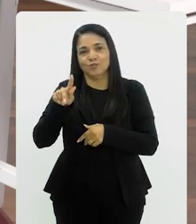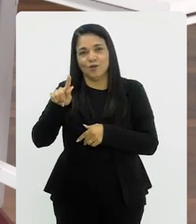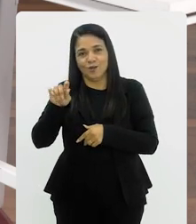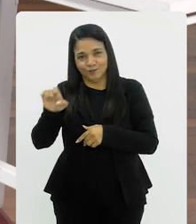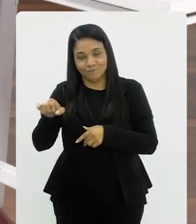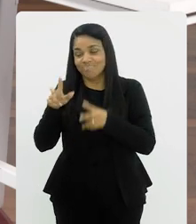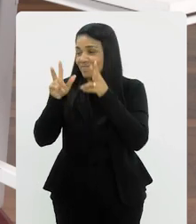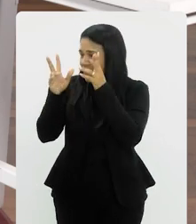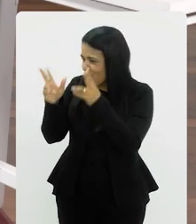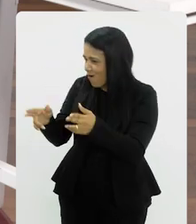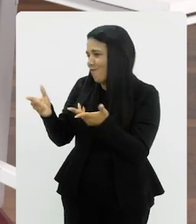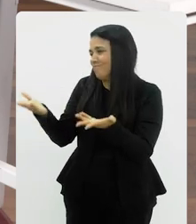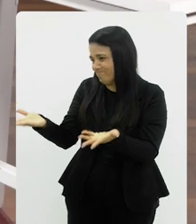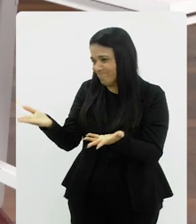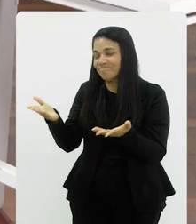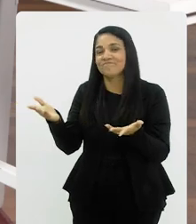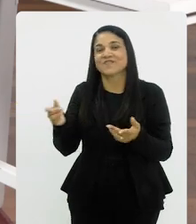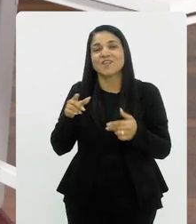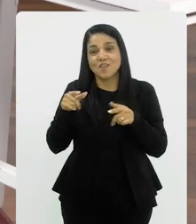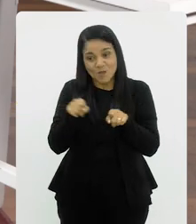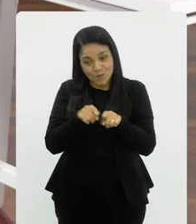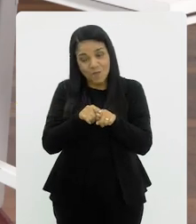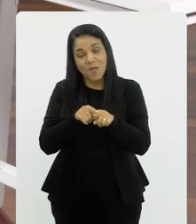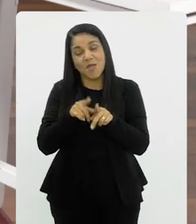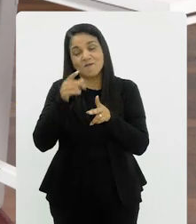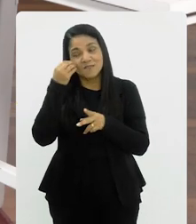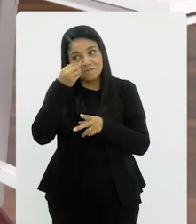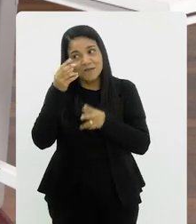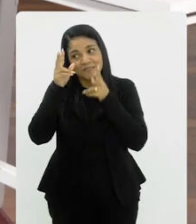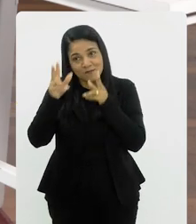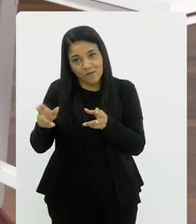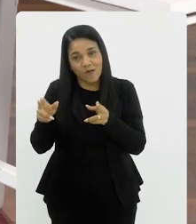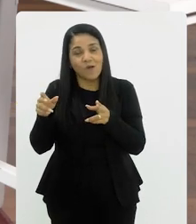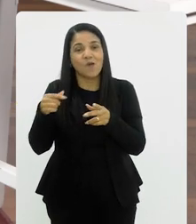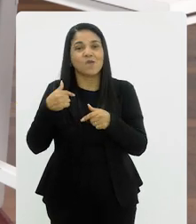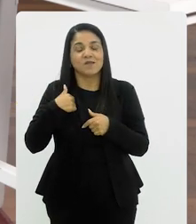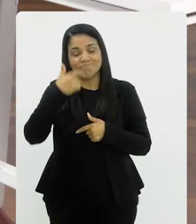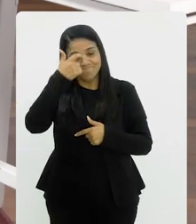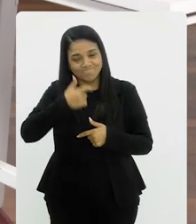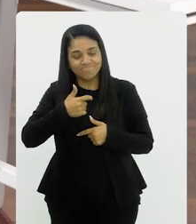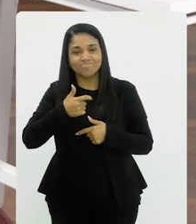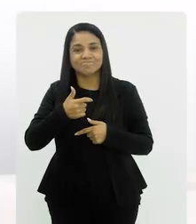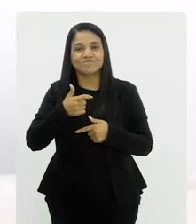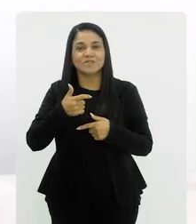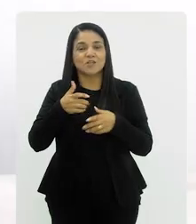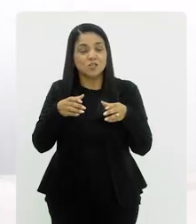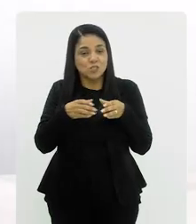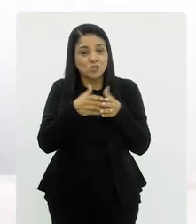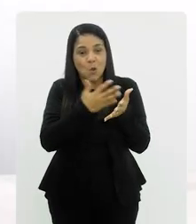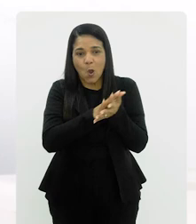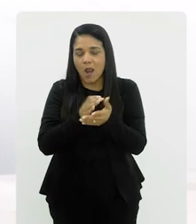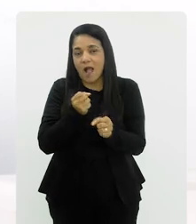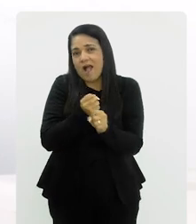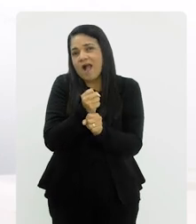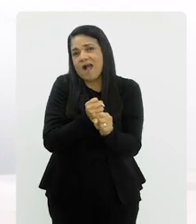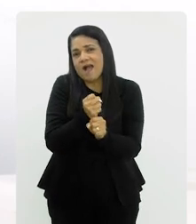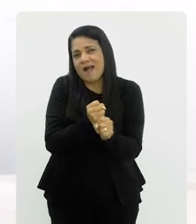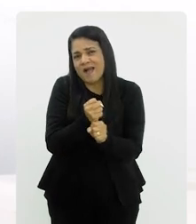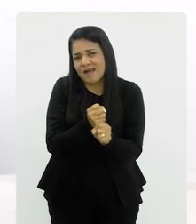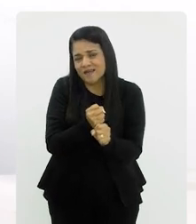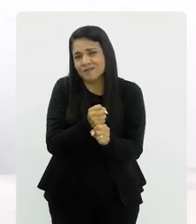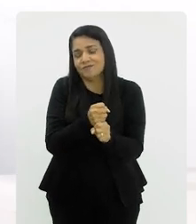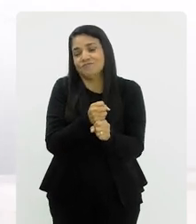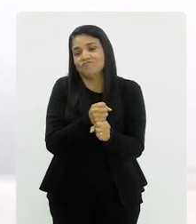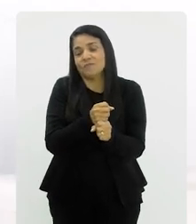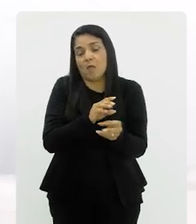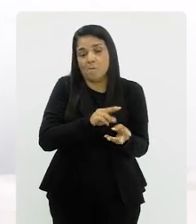Exatamente. Eu estou passando um pouco com isso, eu acho que eu deixo isso também, porque eu sempre fui carnavalesco, eu fiquei muito tempo nas escolas que eu passei.